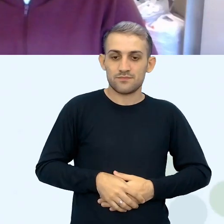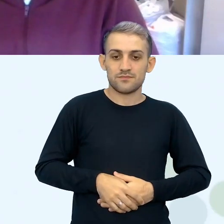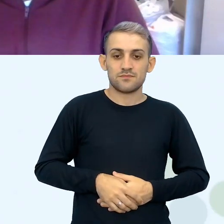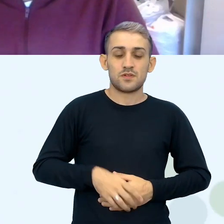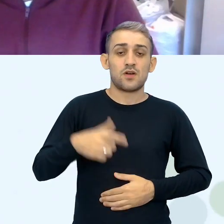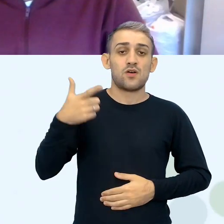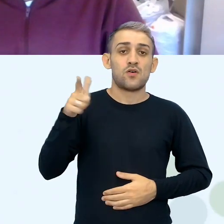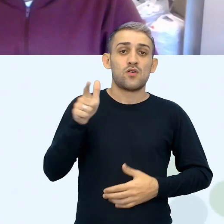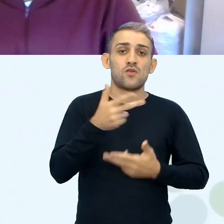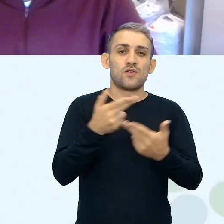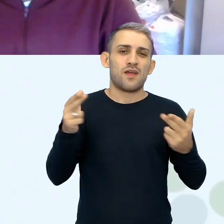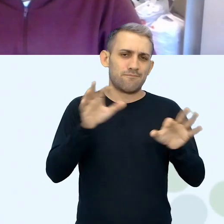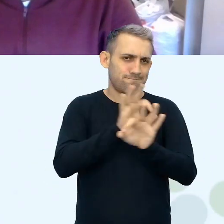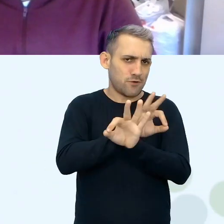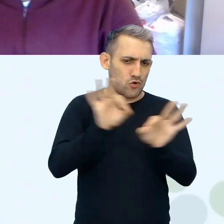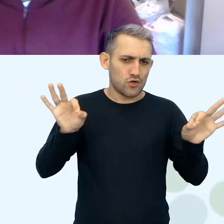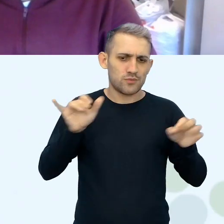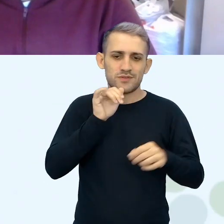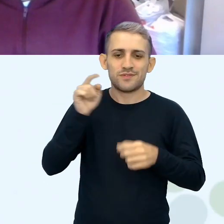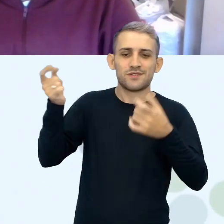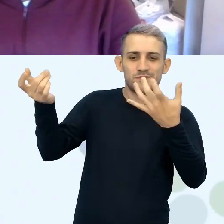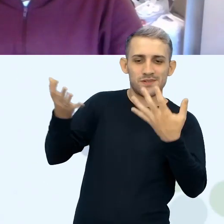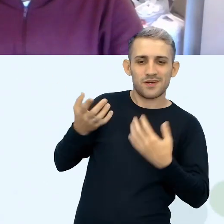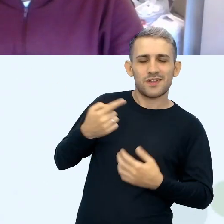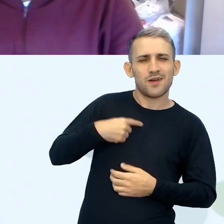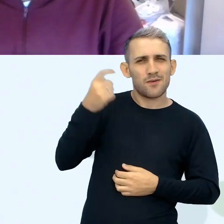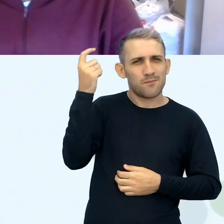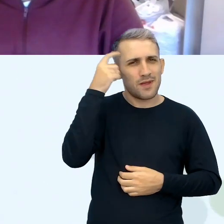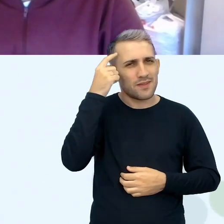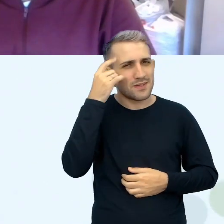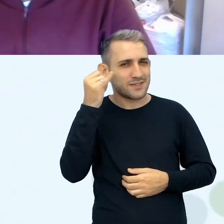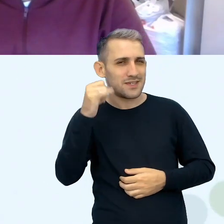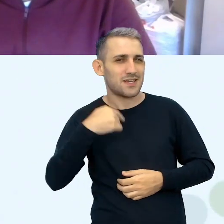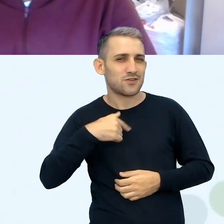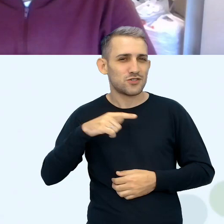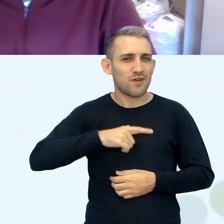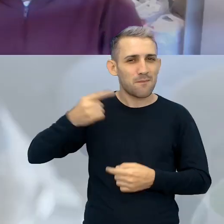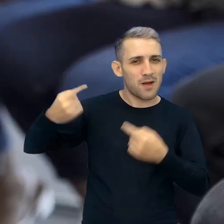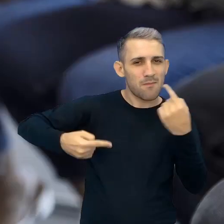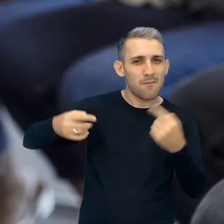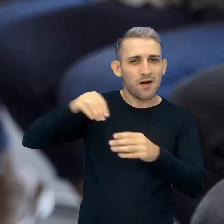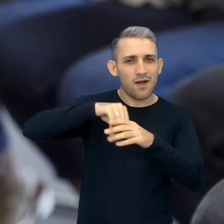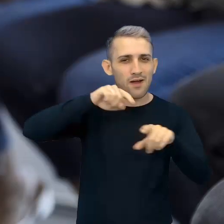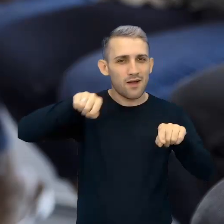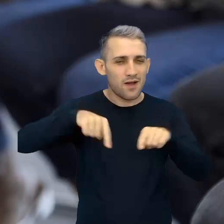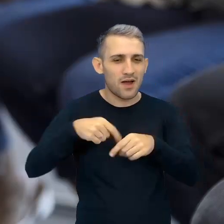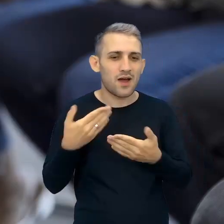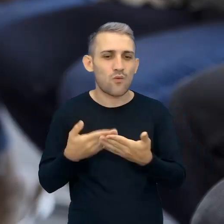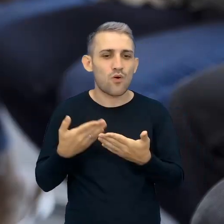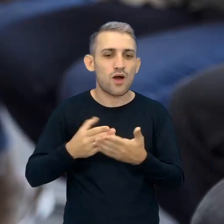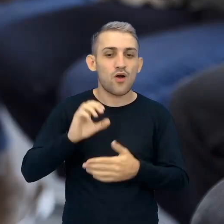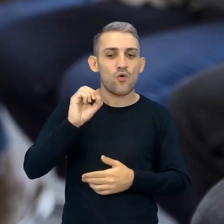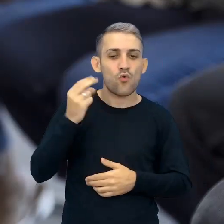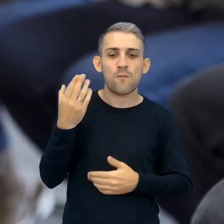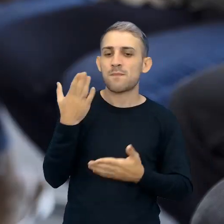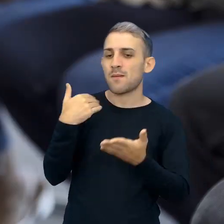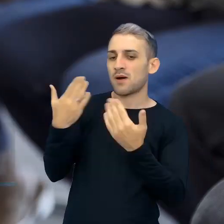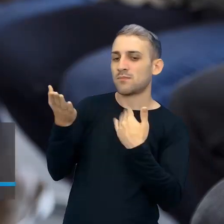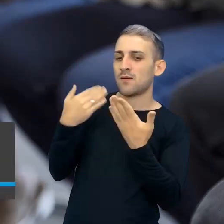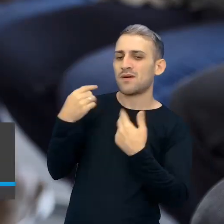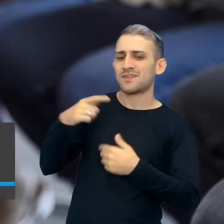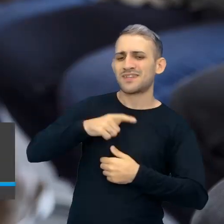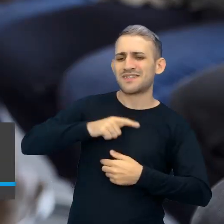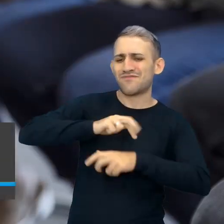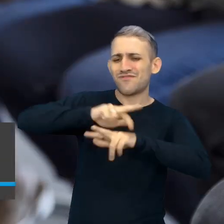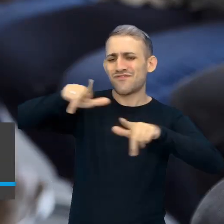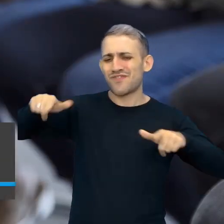é. Isso é ótimo. Quando você vai falando, aí eu já vou aqui pensando. Se eu tivesse num debate numa sala de aula ou num bate-papo, ia levantar